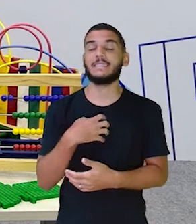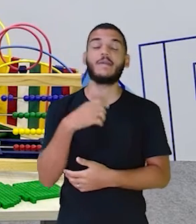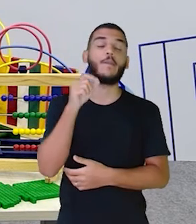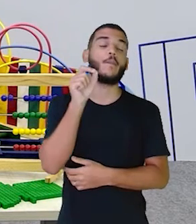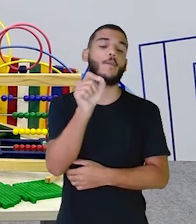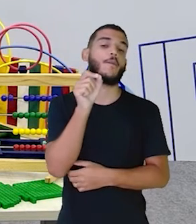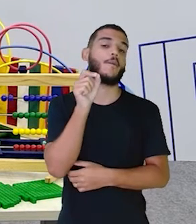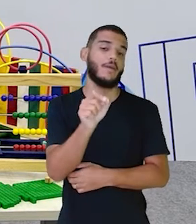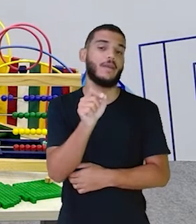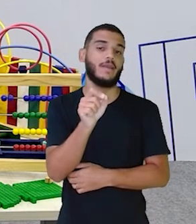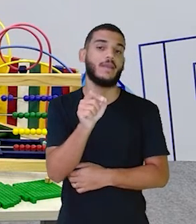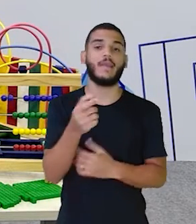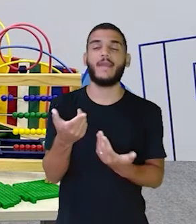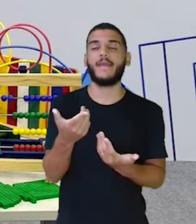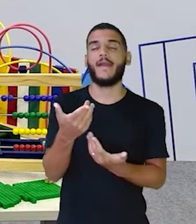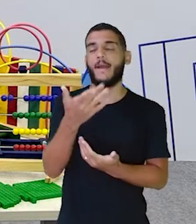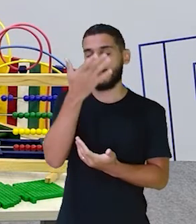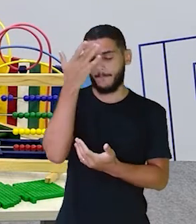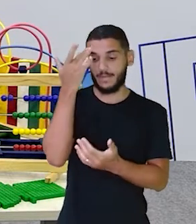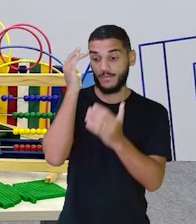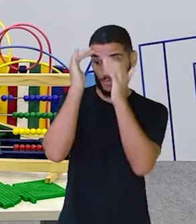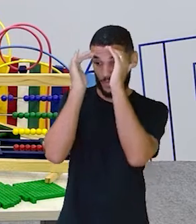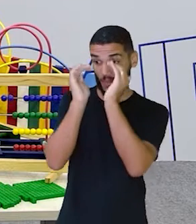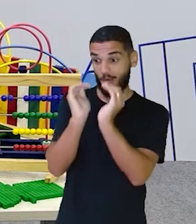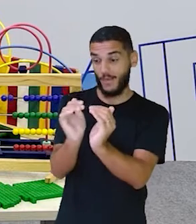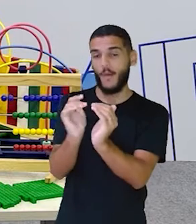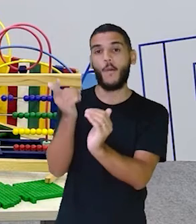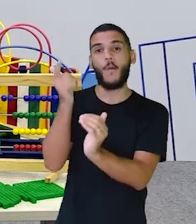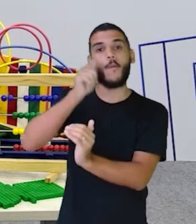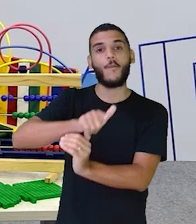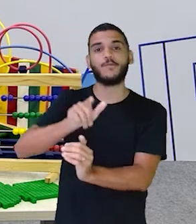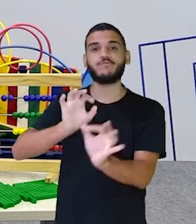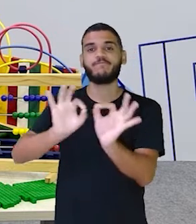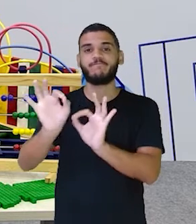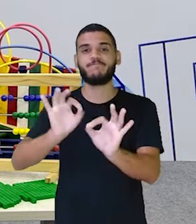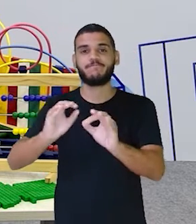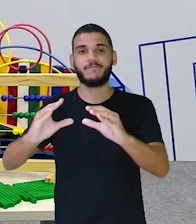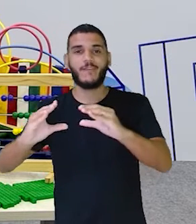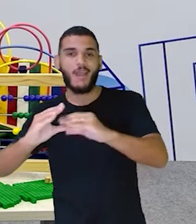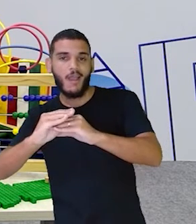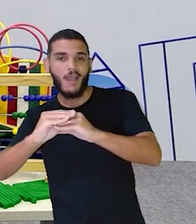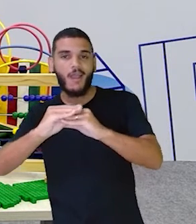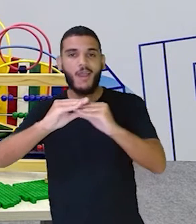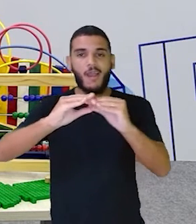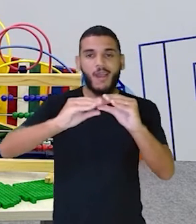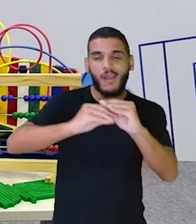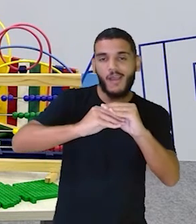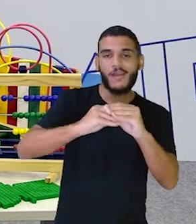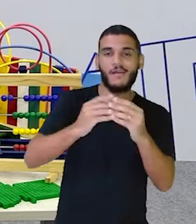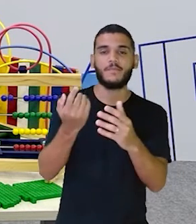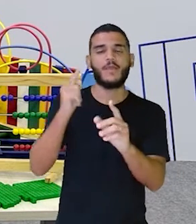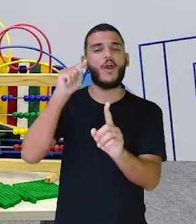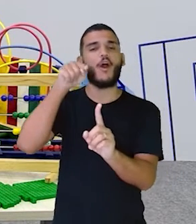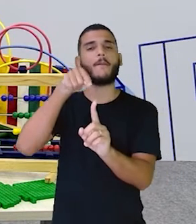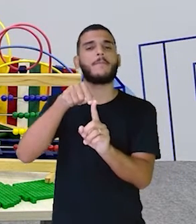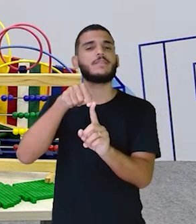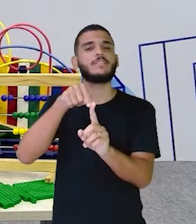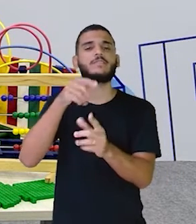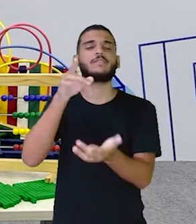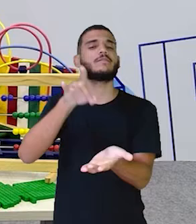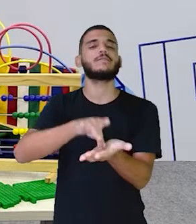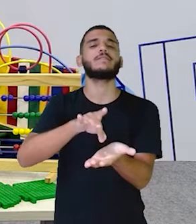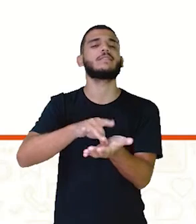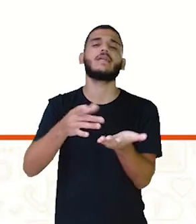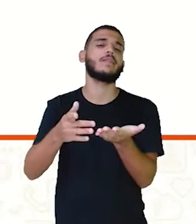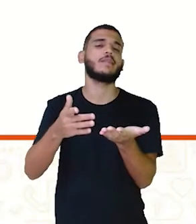que conseguiu contemplar e conseguiu montar aquele quebra-cabeça. Mas quais são os objetivos de verdade de